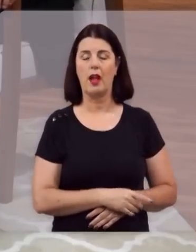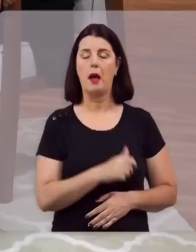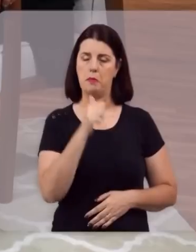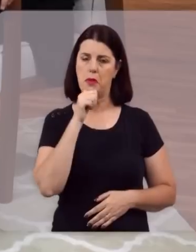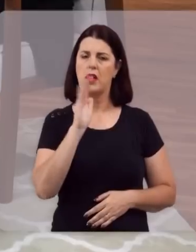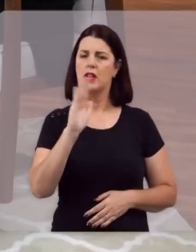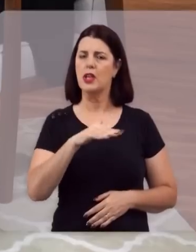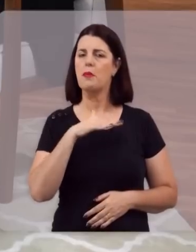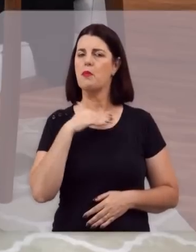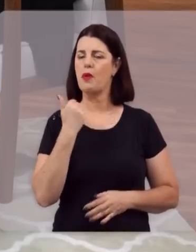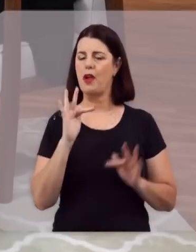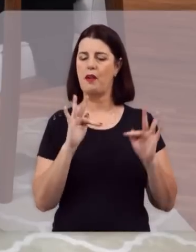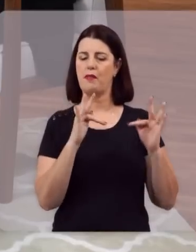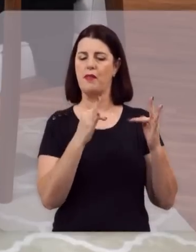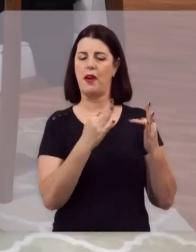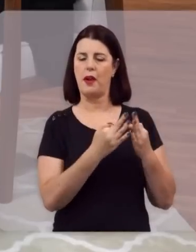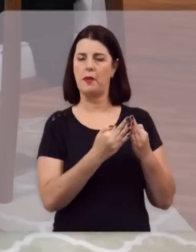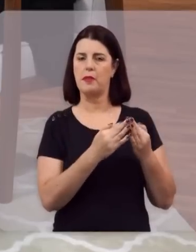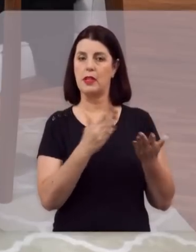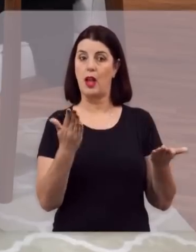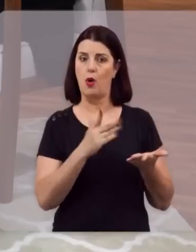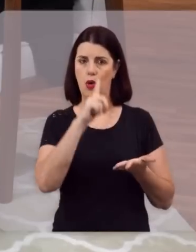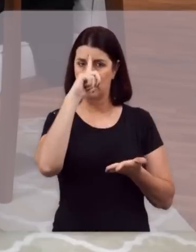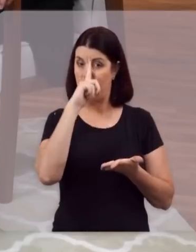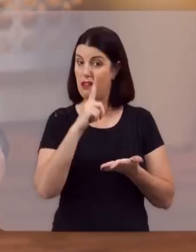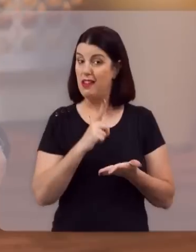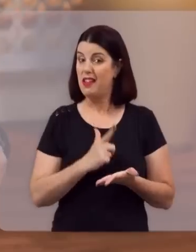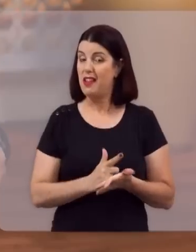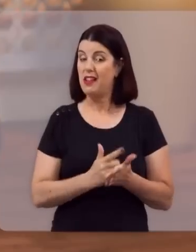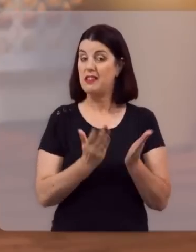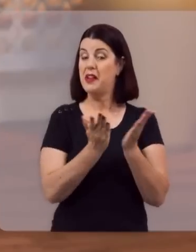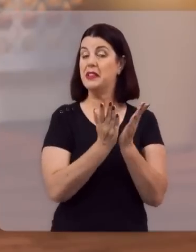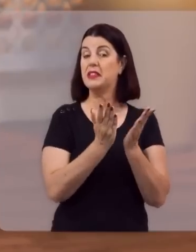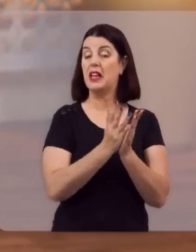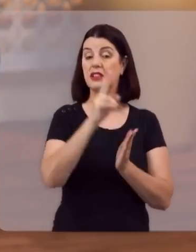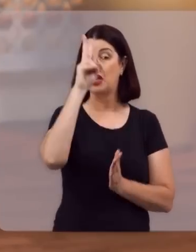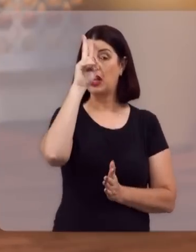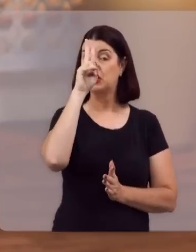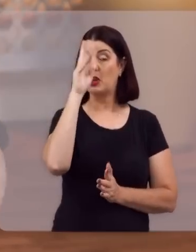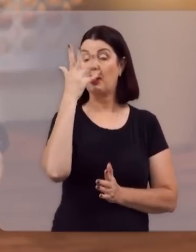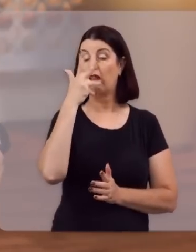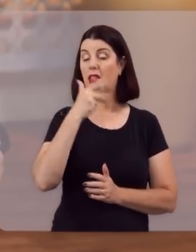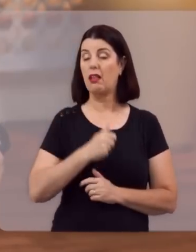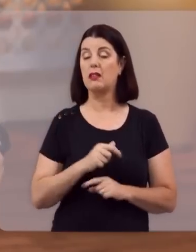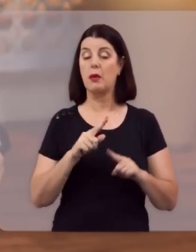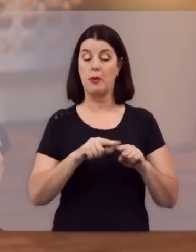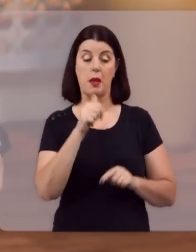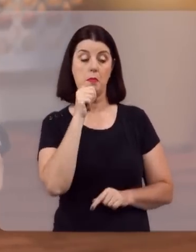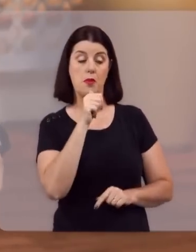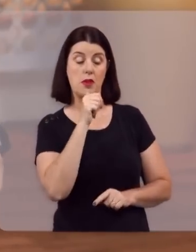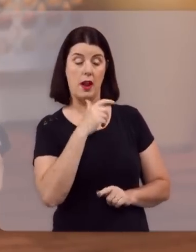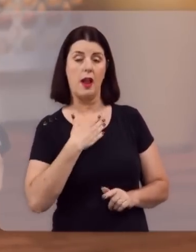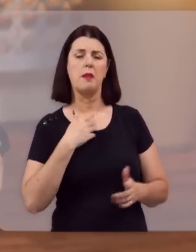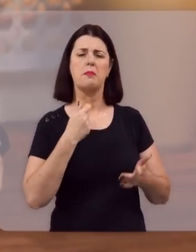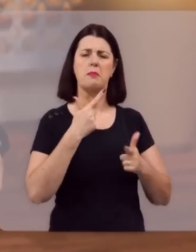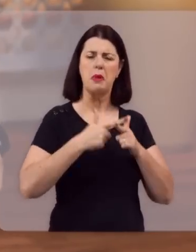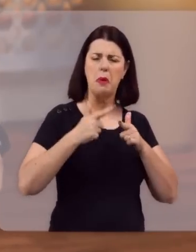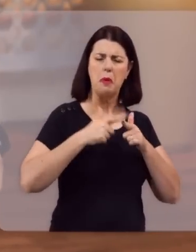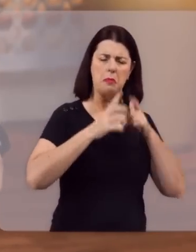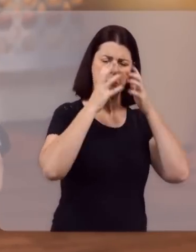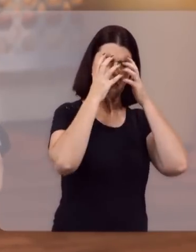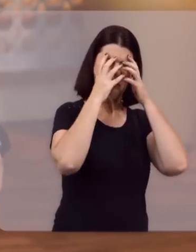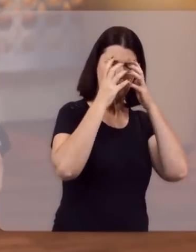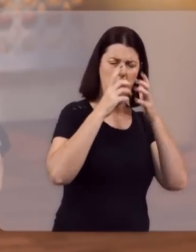para a glória, a família dela é uma família de líderes cristãos, é uma história belíssima, porque aquela mulher, no meio da